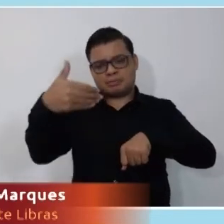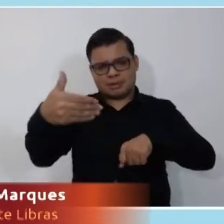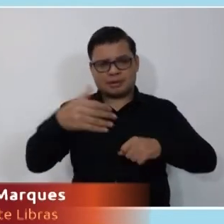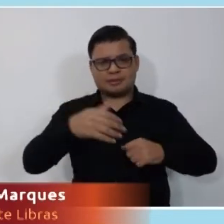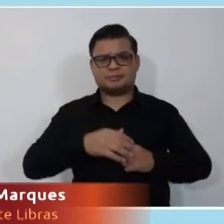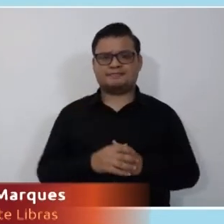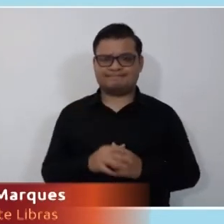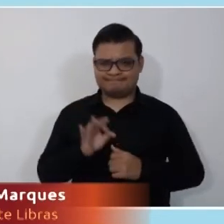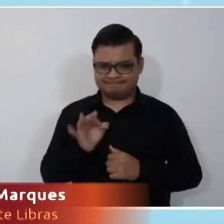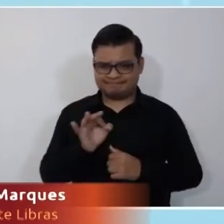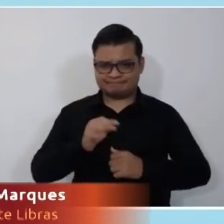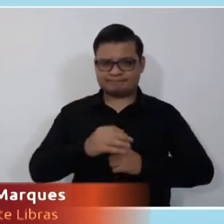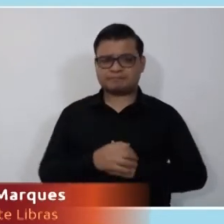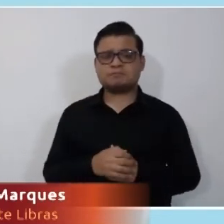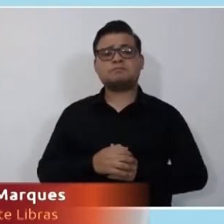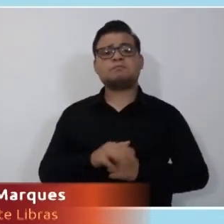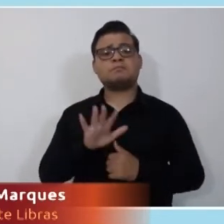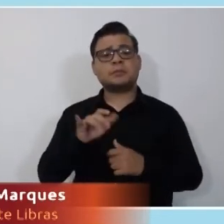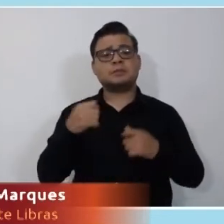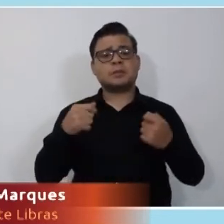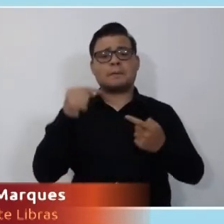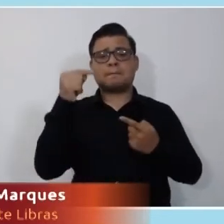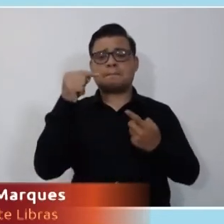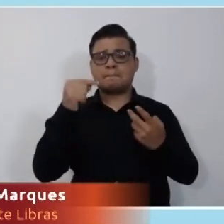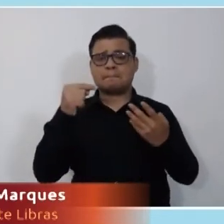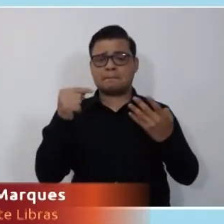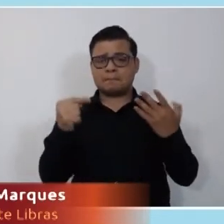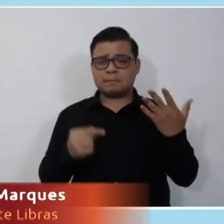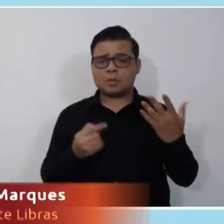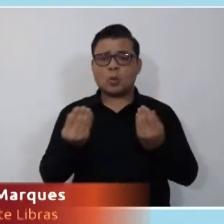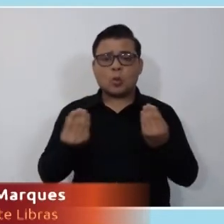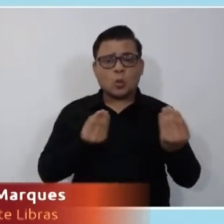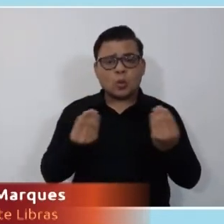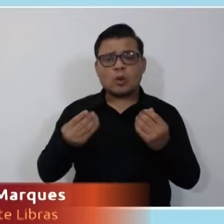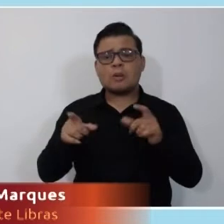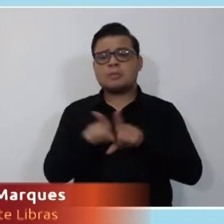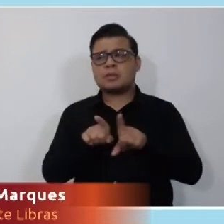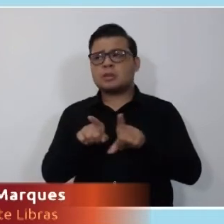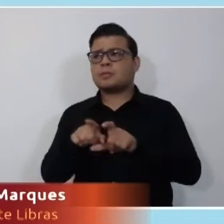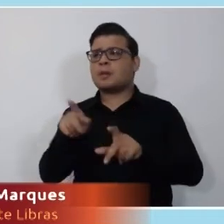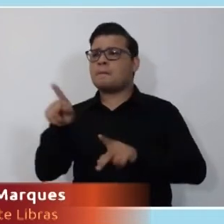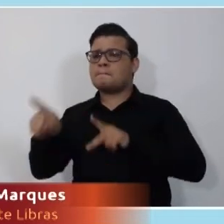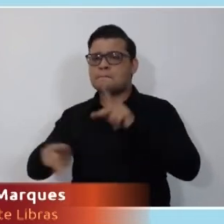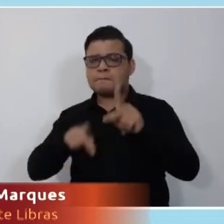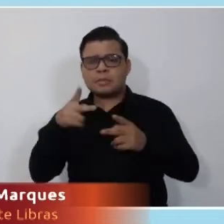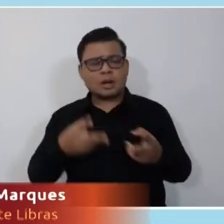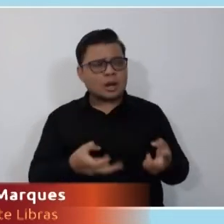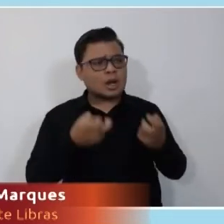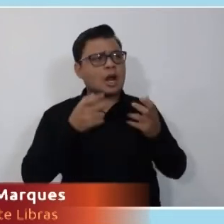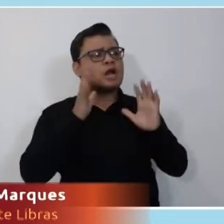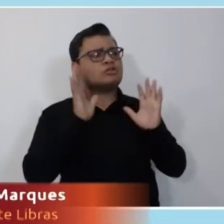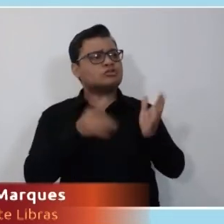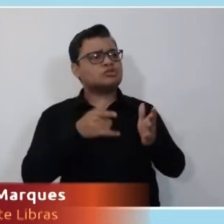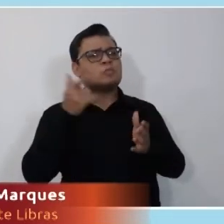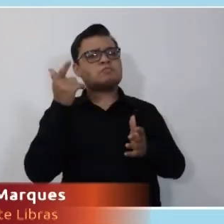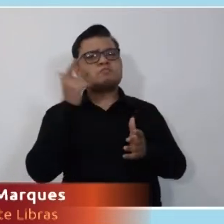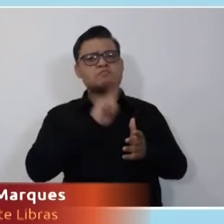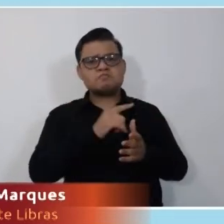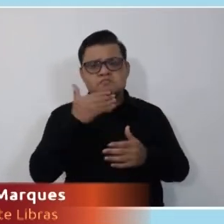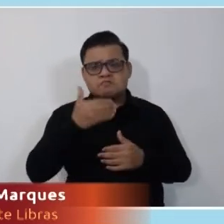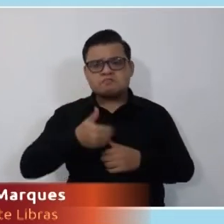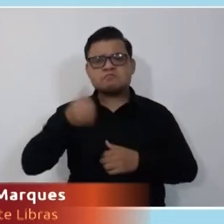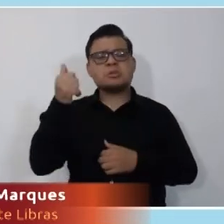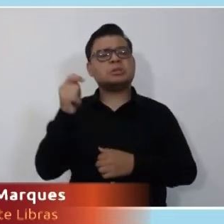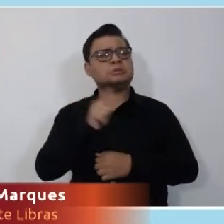Explica para a gente quais devem ser os passos desse plano, quando que a população deve começar a sentir os efeitos dessas melhorias que